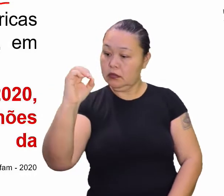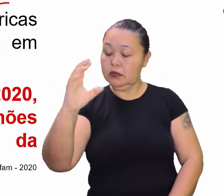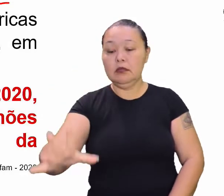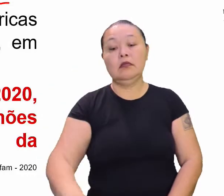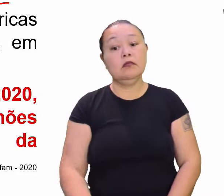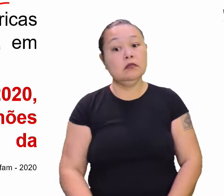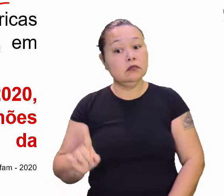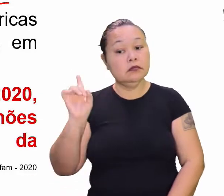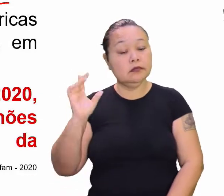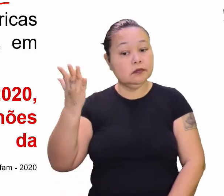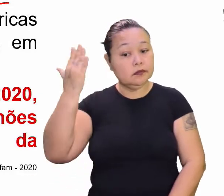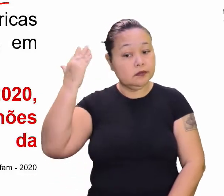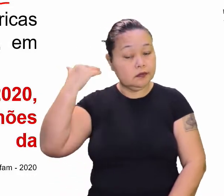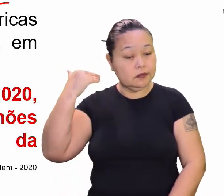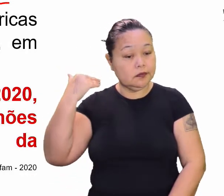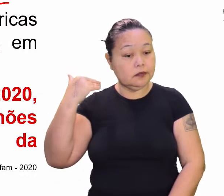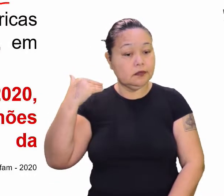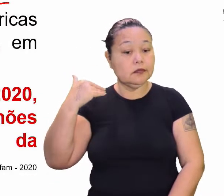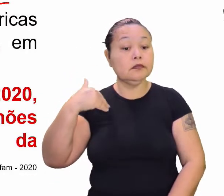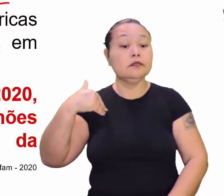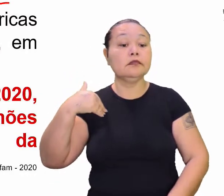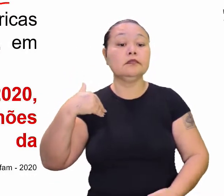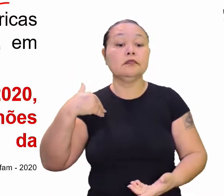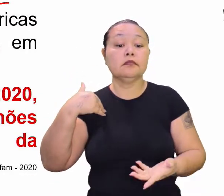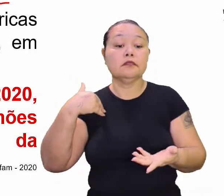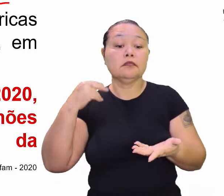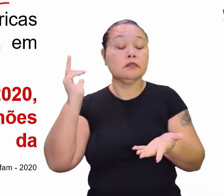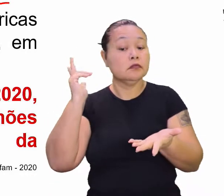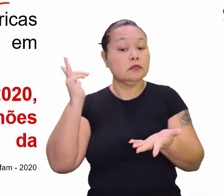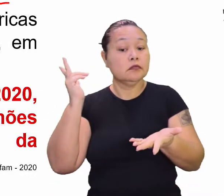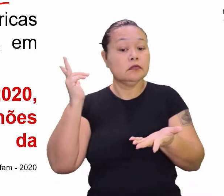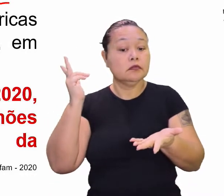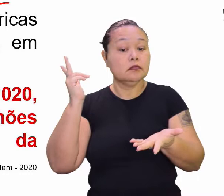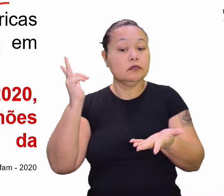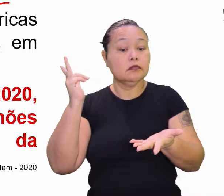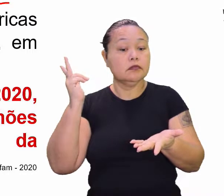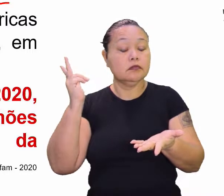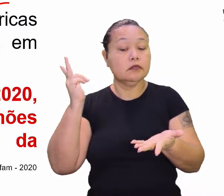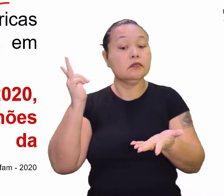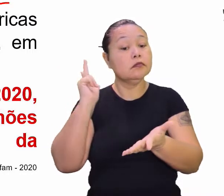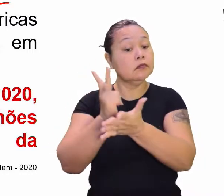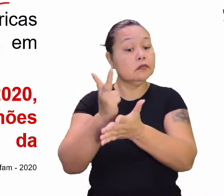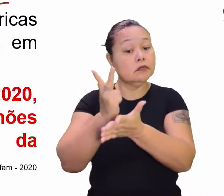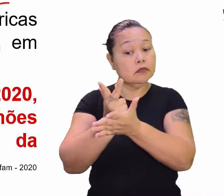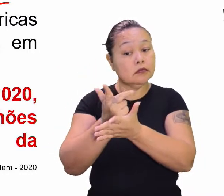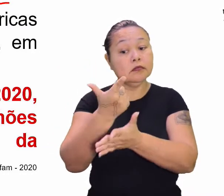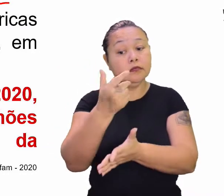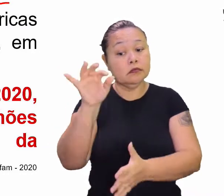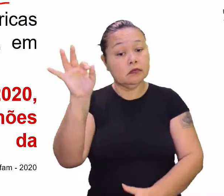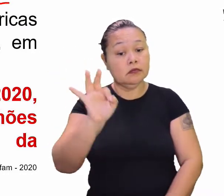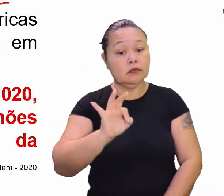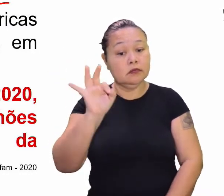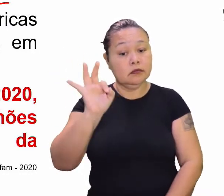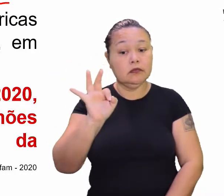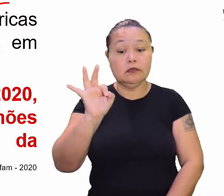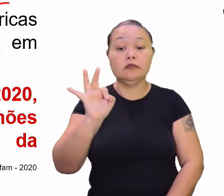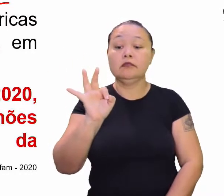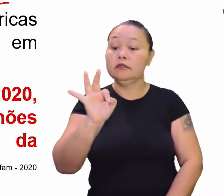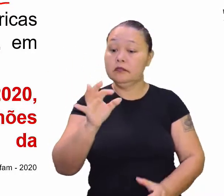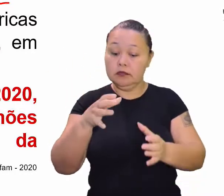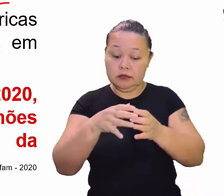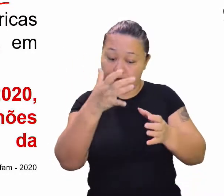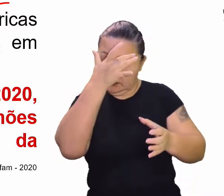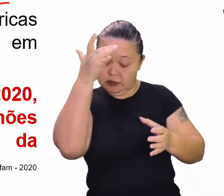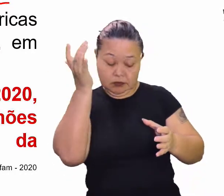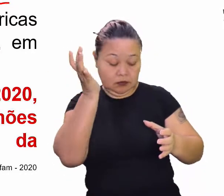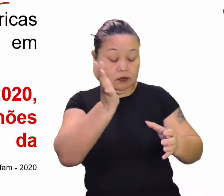1960. Isso mesmo. Agora, olha só, os mesmos 20% das